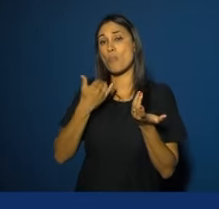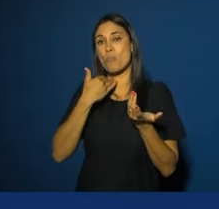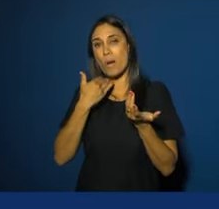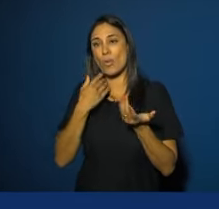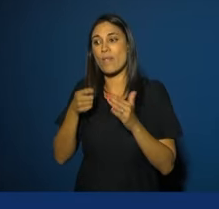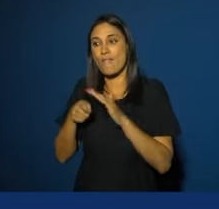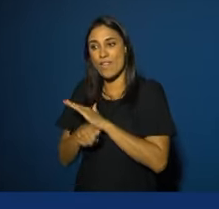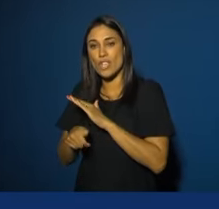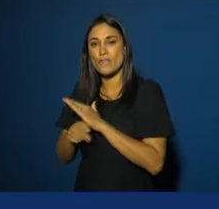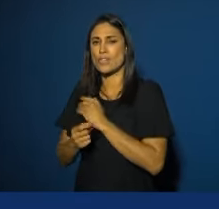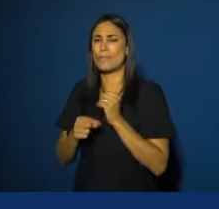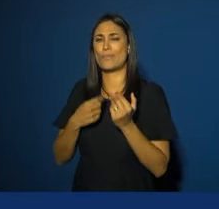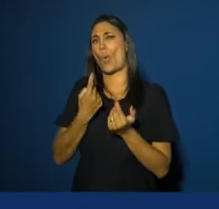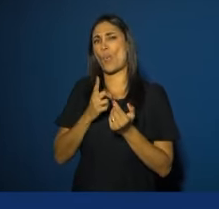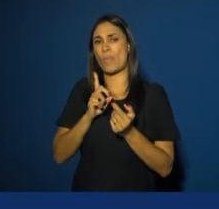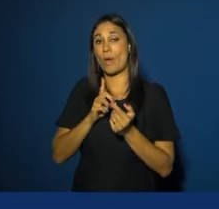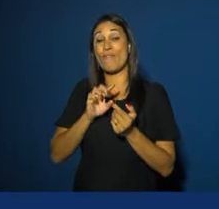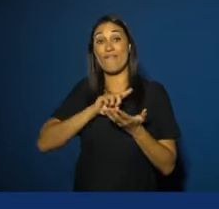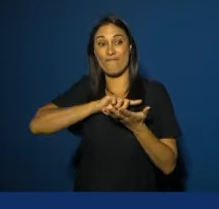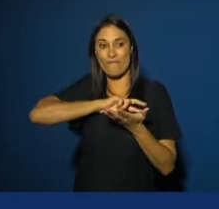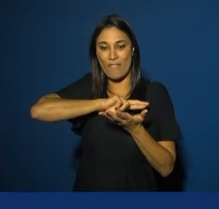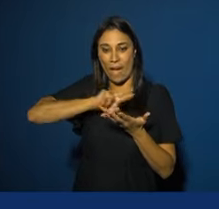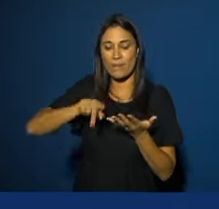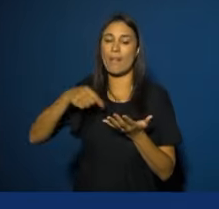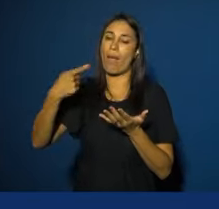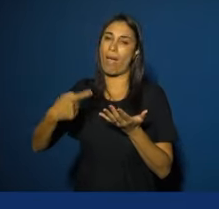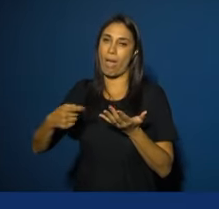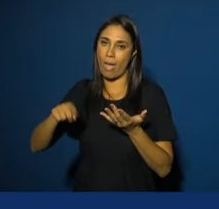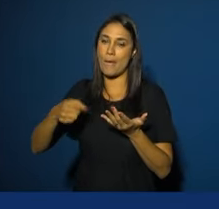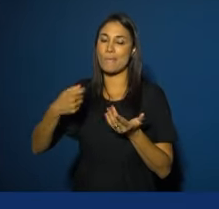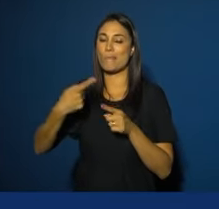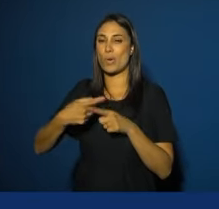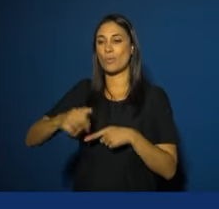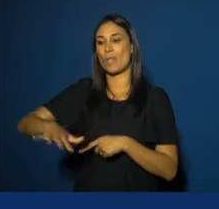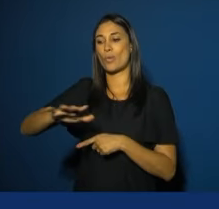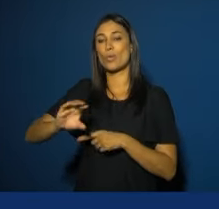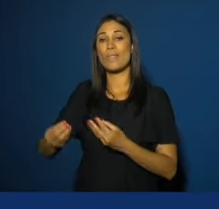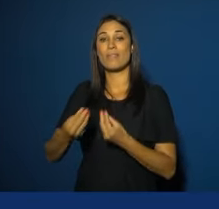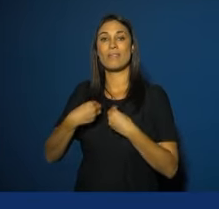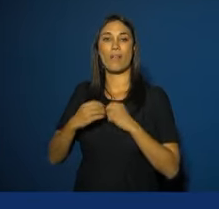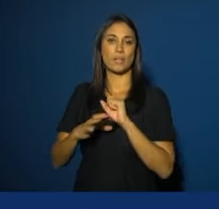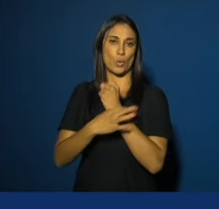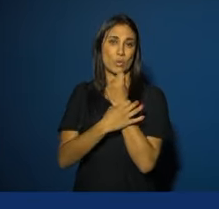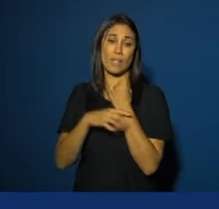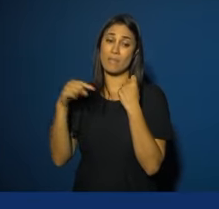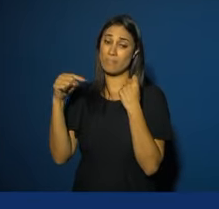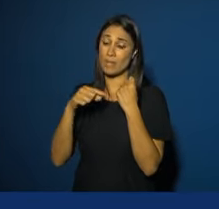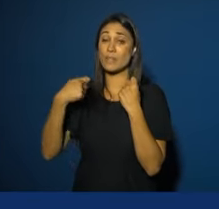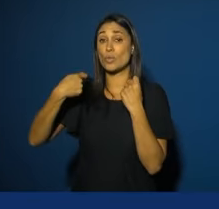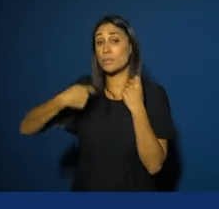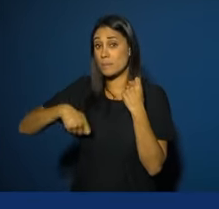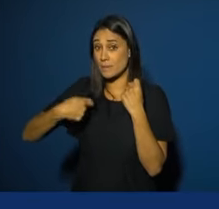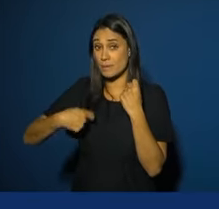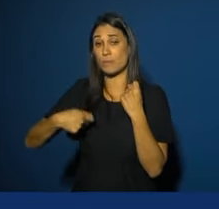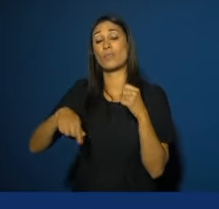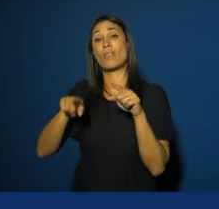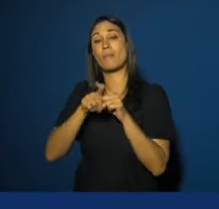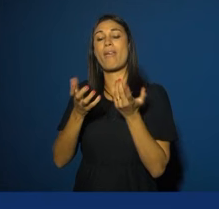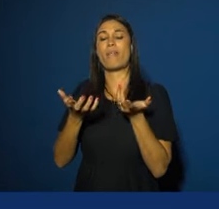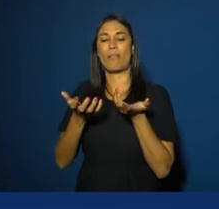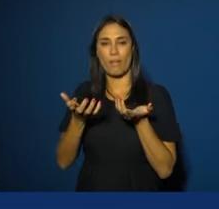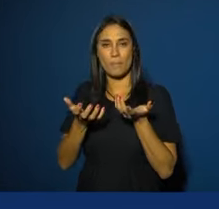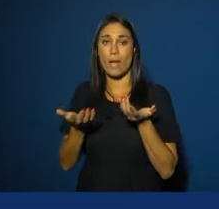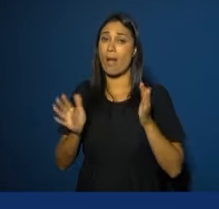banco investindo, um não, vários, é porque o setor traz segurança. E essa segurança que nós trazemos e nós